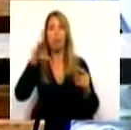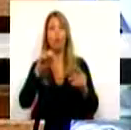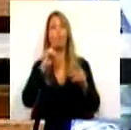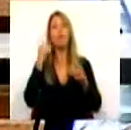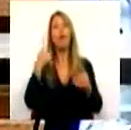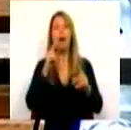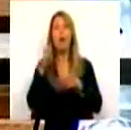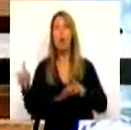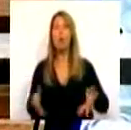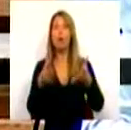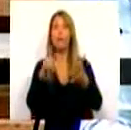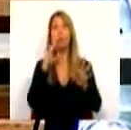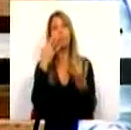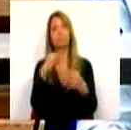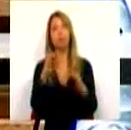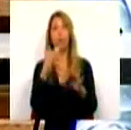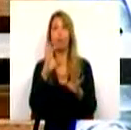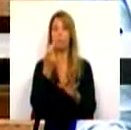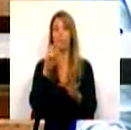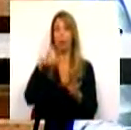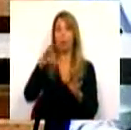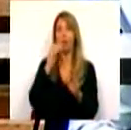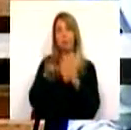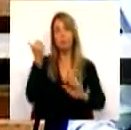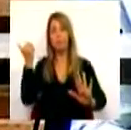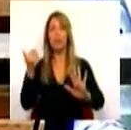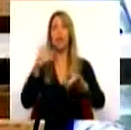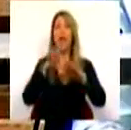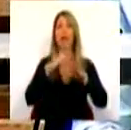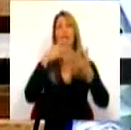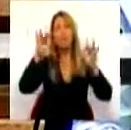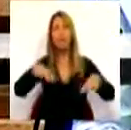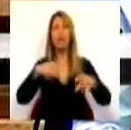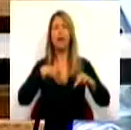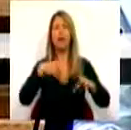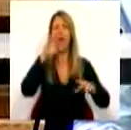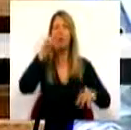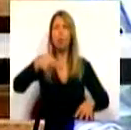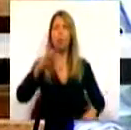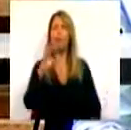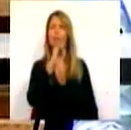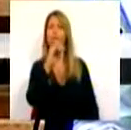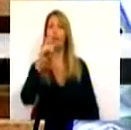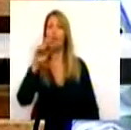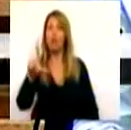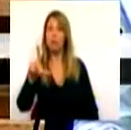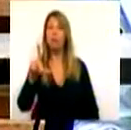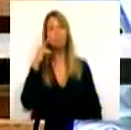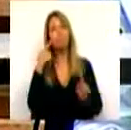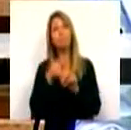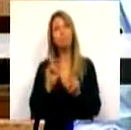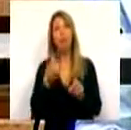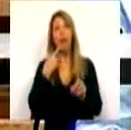carbónica é fundamental iniciar o processo de eliminação dos incentivos perversos aos combustíveis fósseis e, por isso, um início